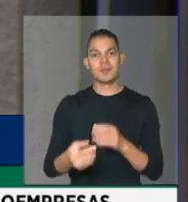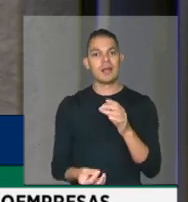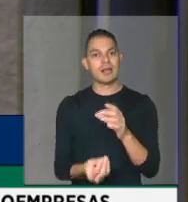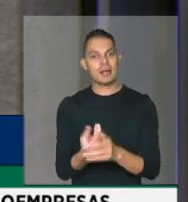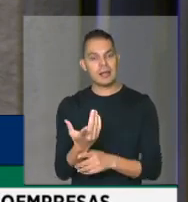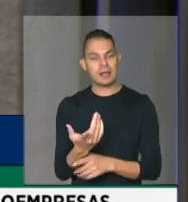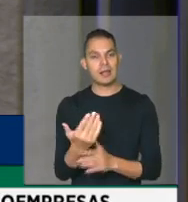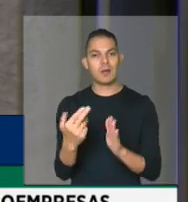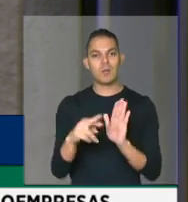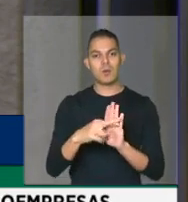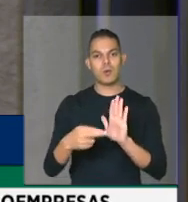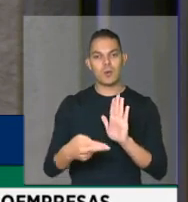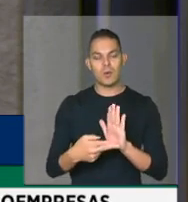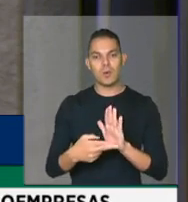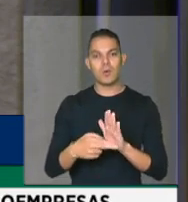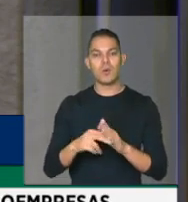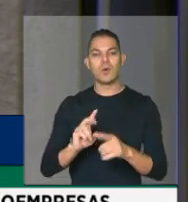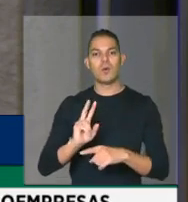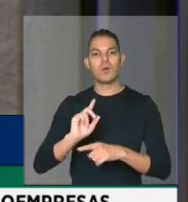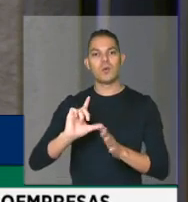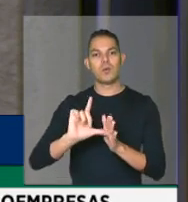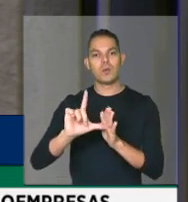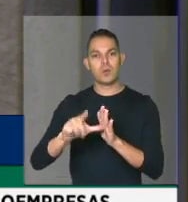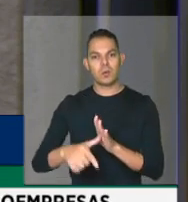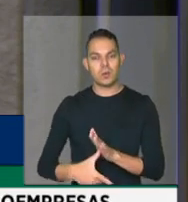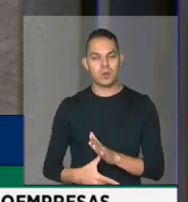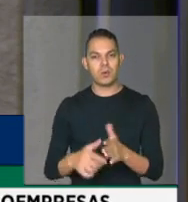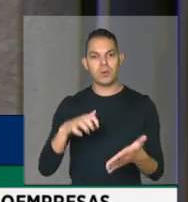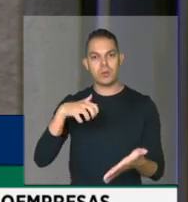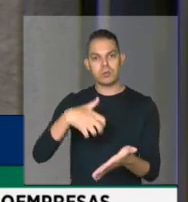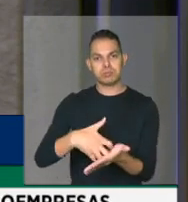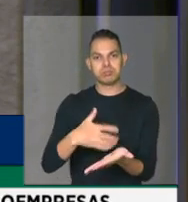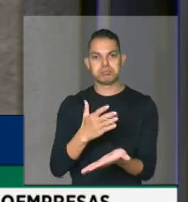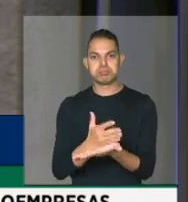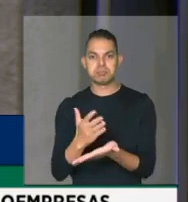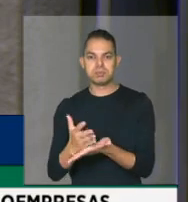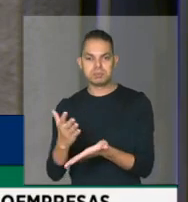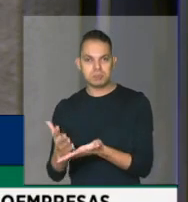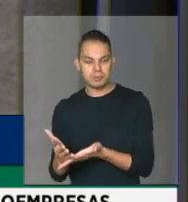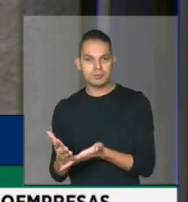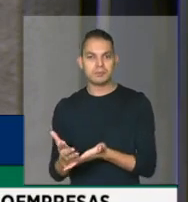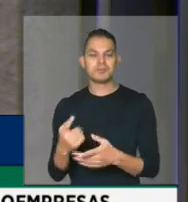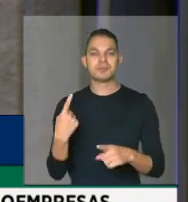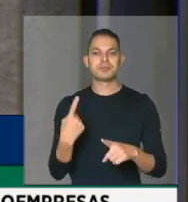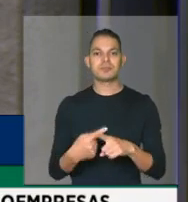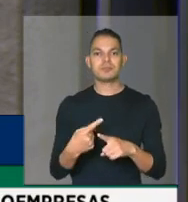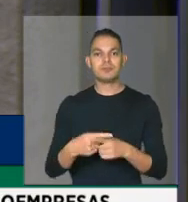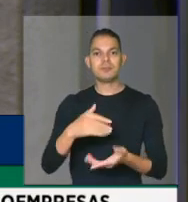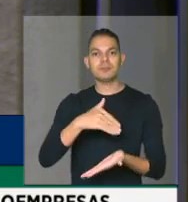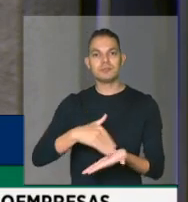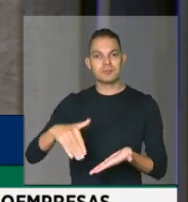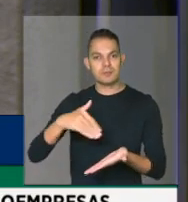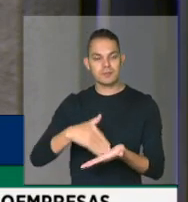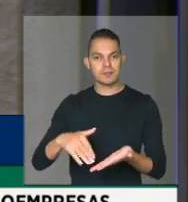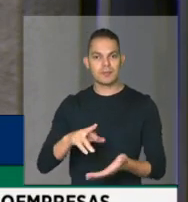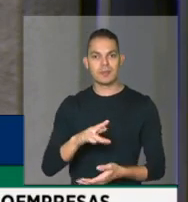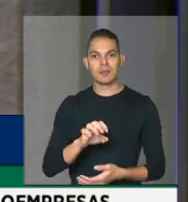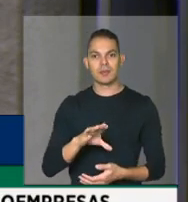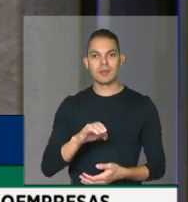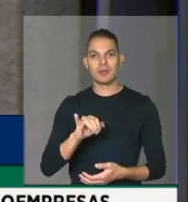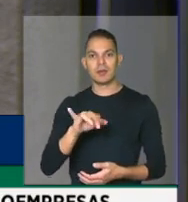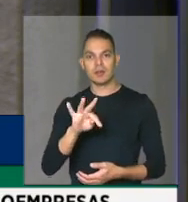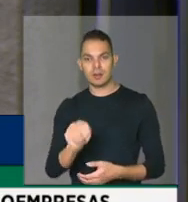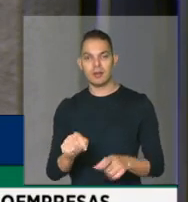regime de prorrogação das parcelas mensais dos parcelamentos ordinários e especiais devidos à Secretaria de Receita Federal do Brasil